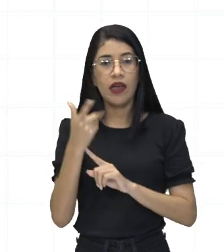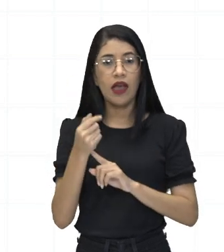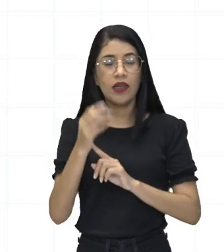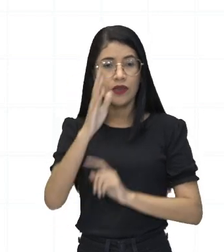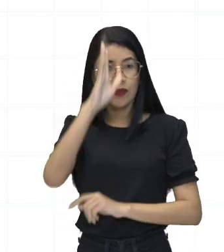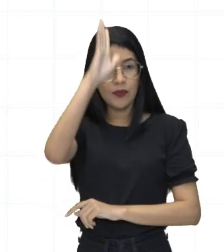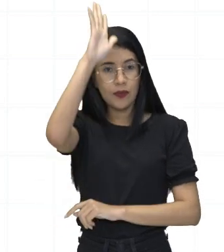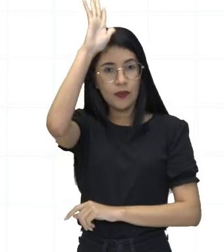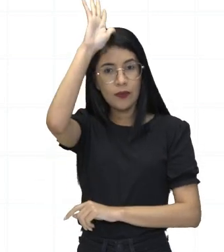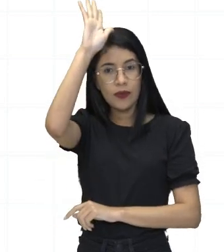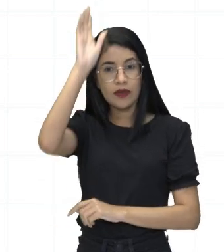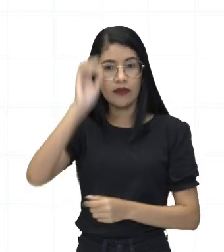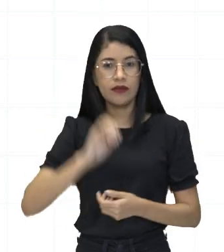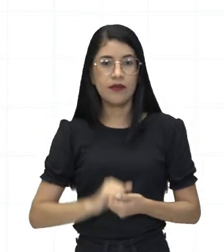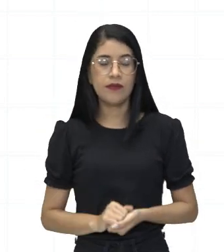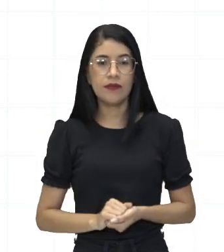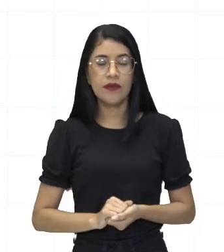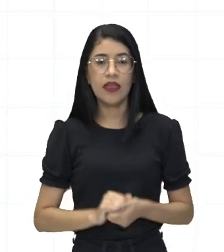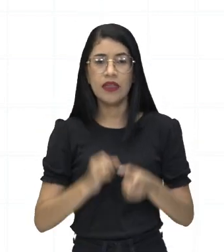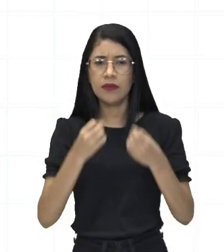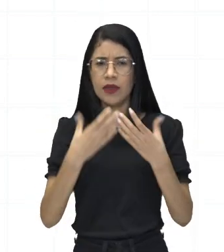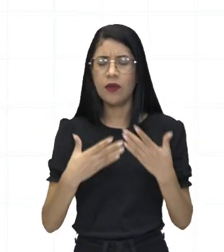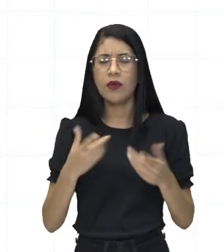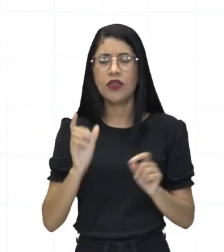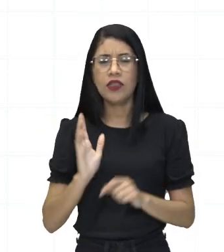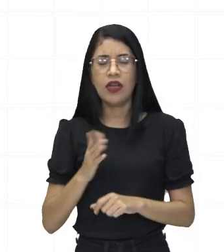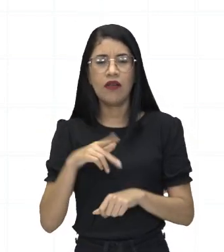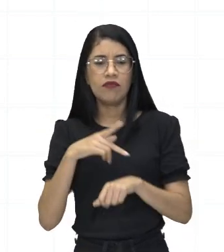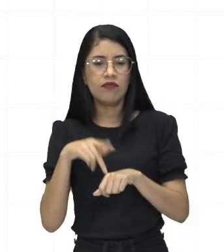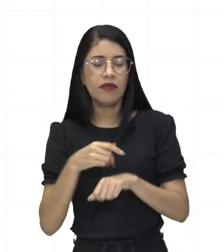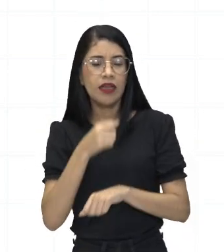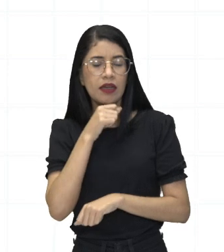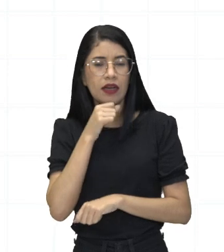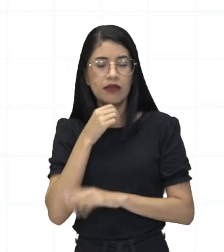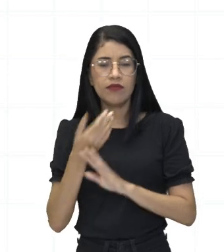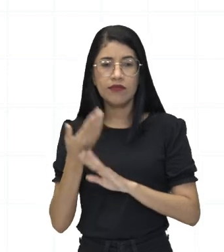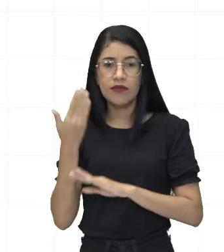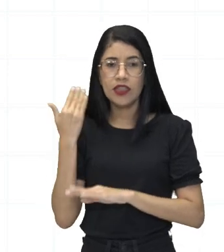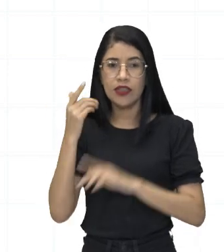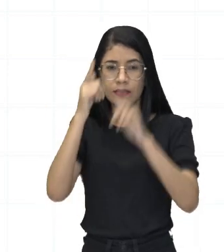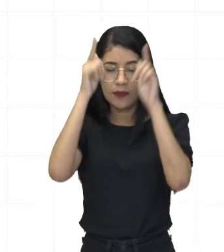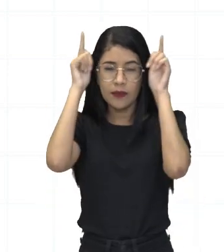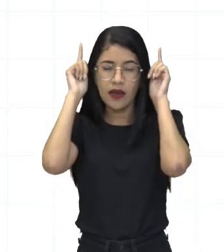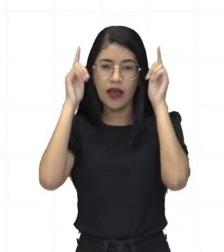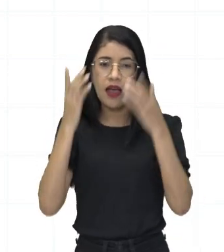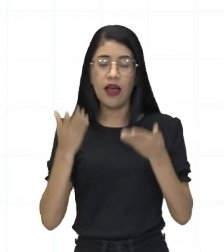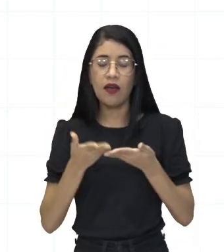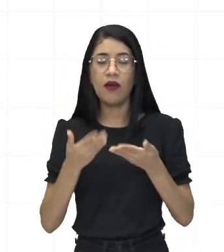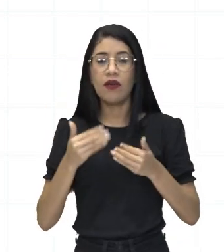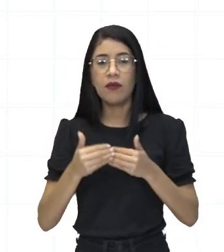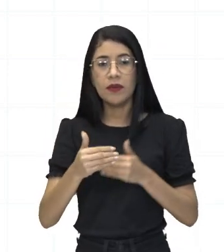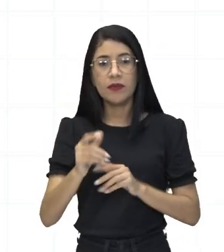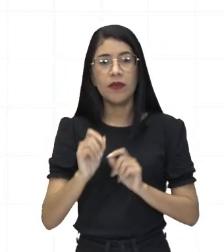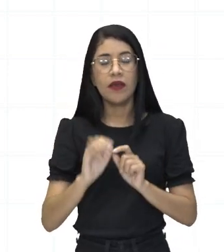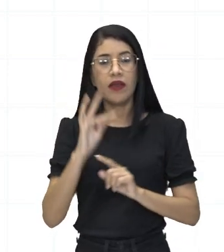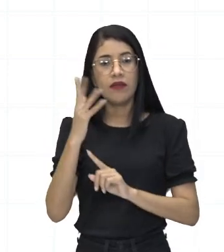romana. Falamos da Grécia Antiga e agora vamos entrar na arte romana. Vimos todo esse contexto